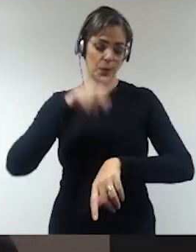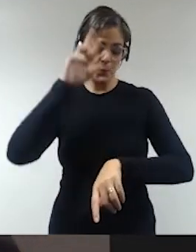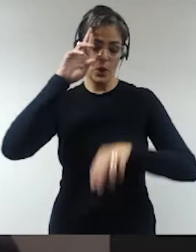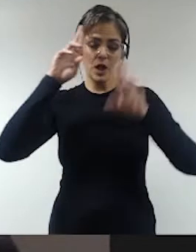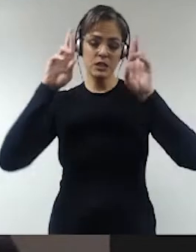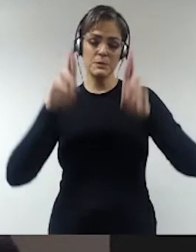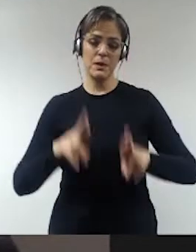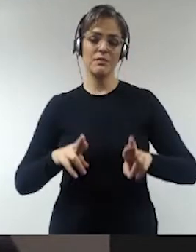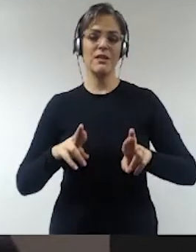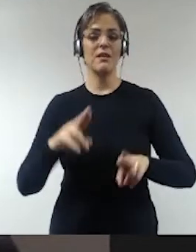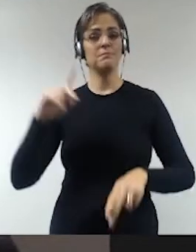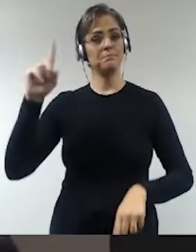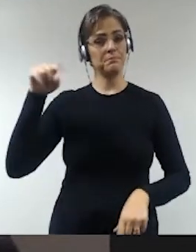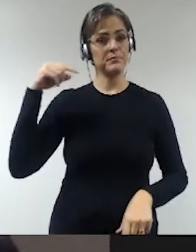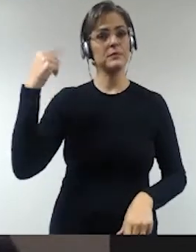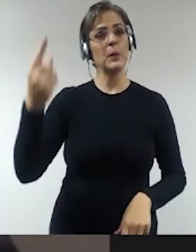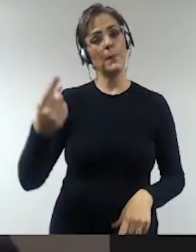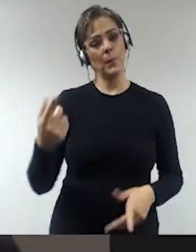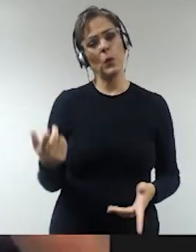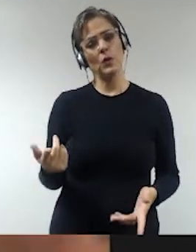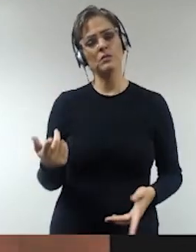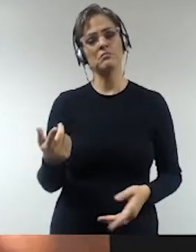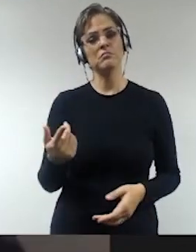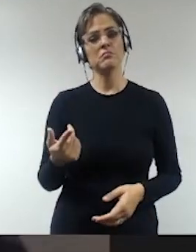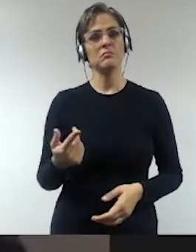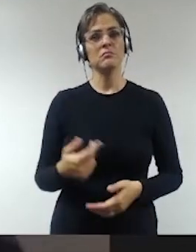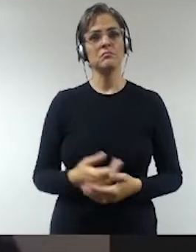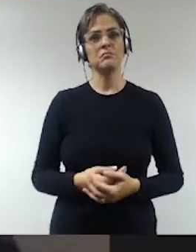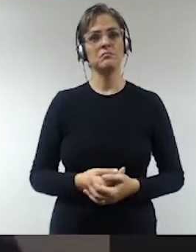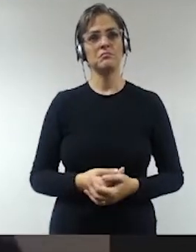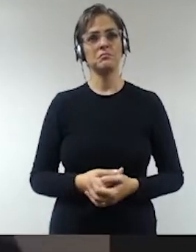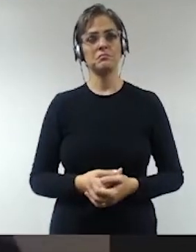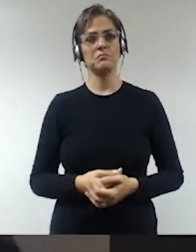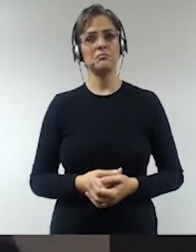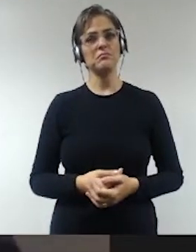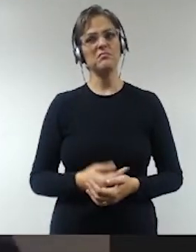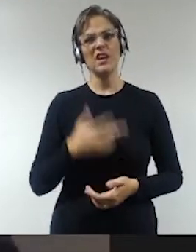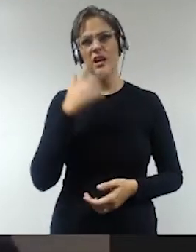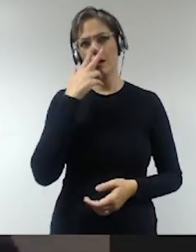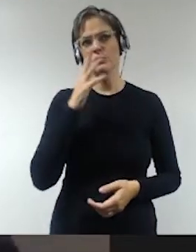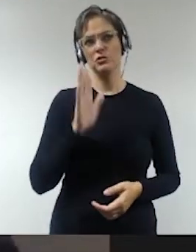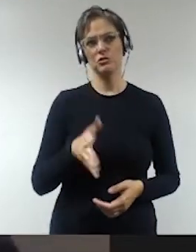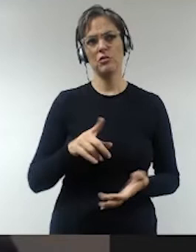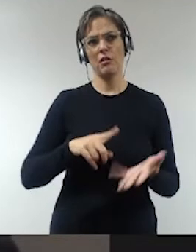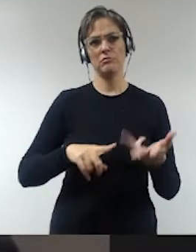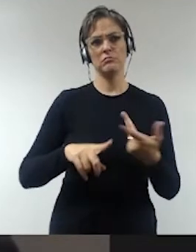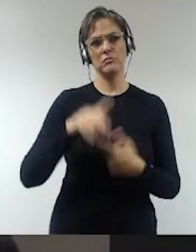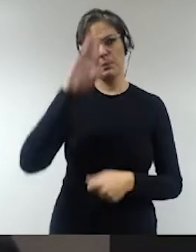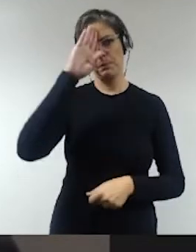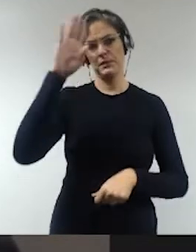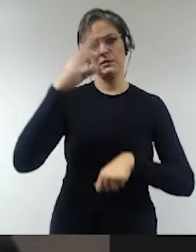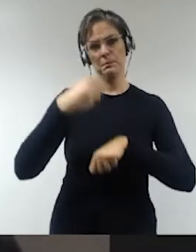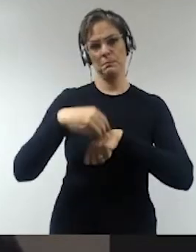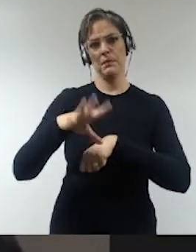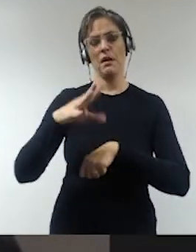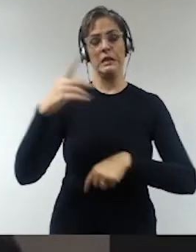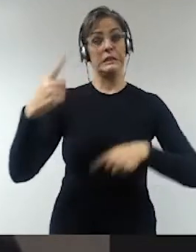na segunda parte do nosso debate, eu acho que expus aí os principais pensadores, né, esse debate entre